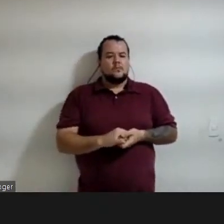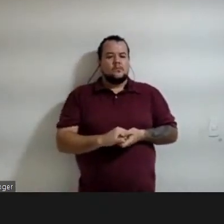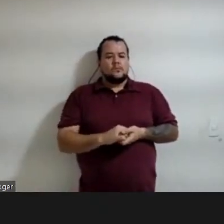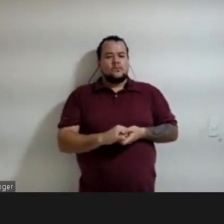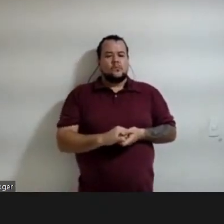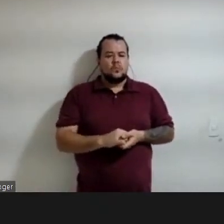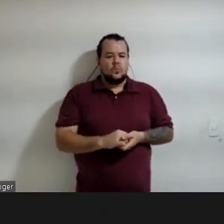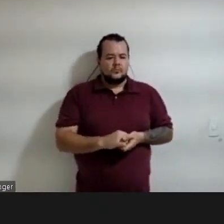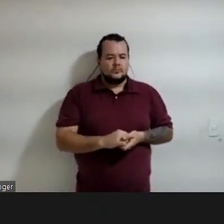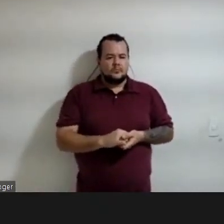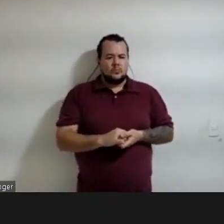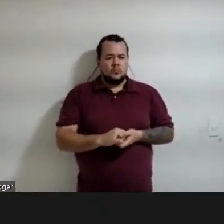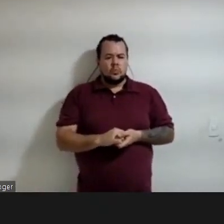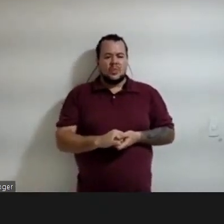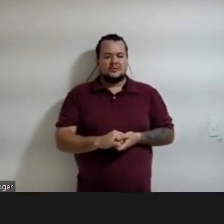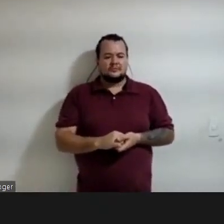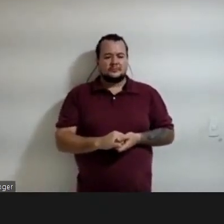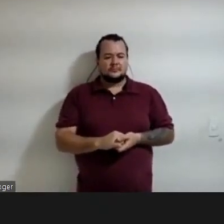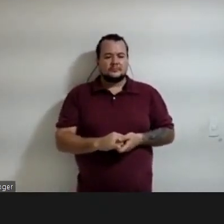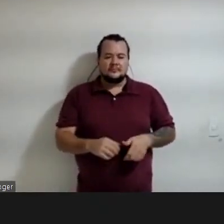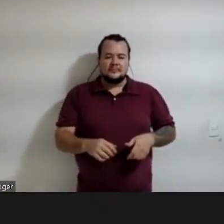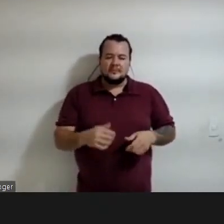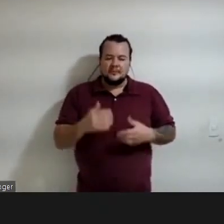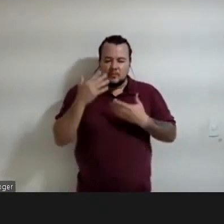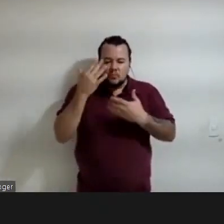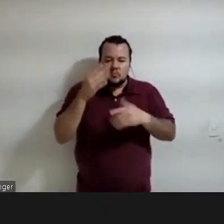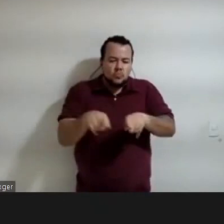também todos os profissionais